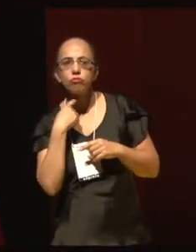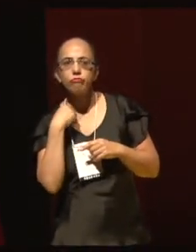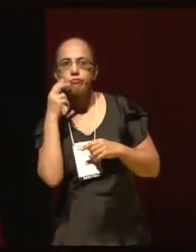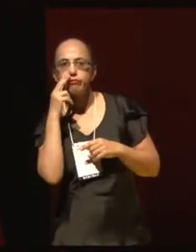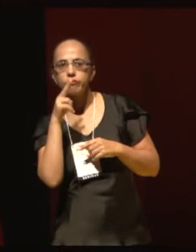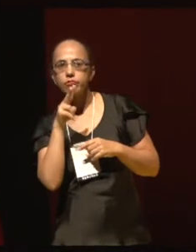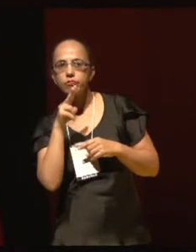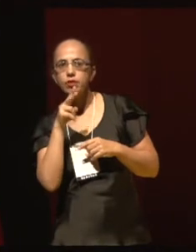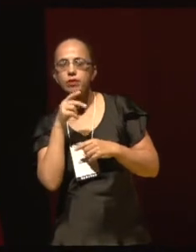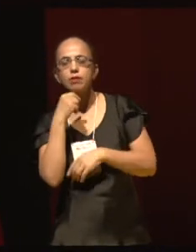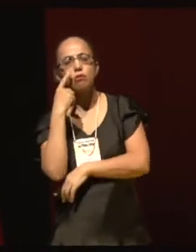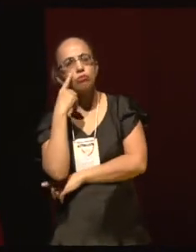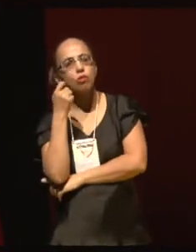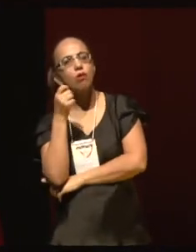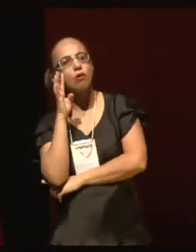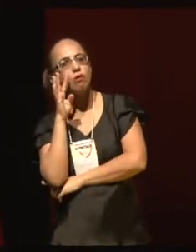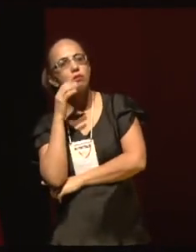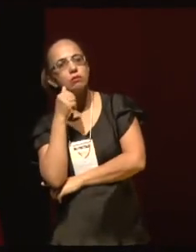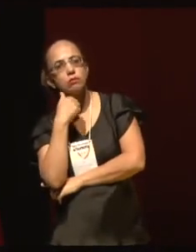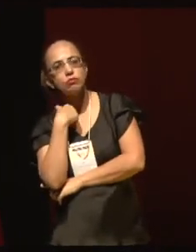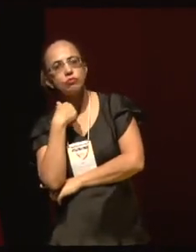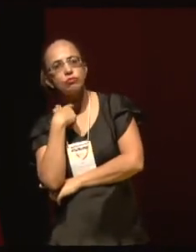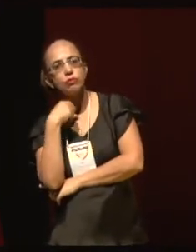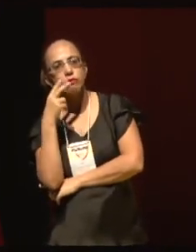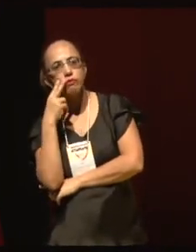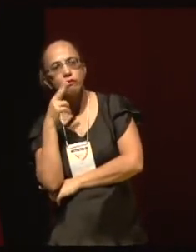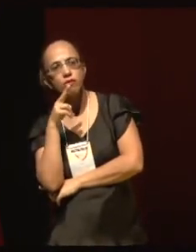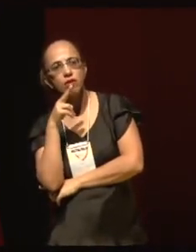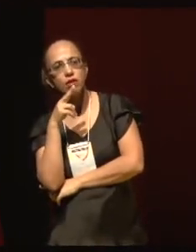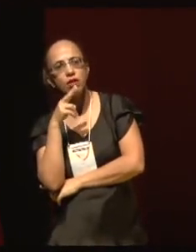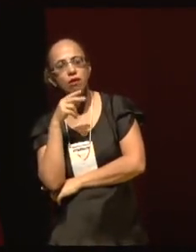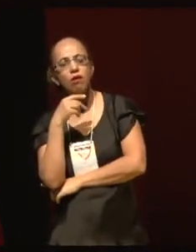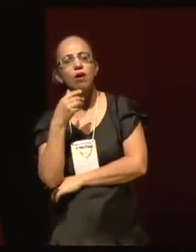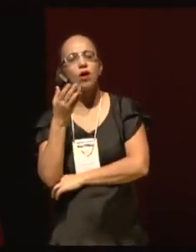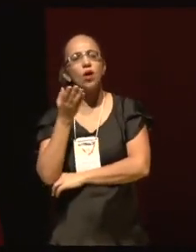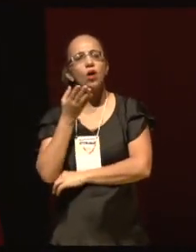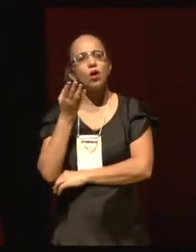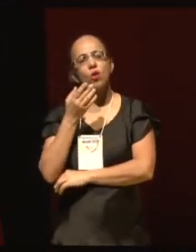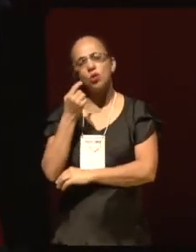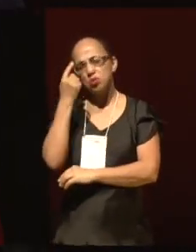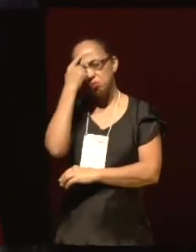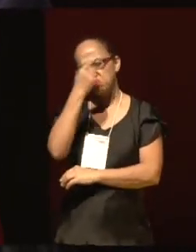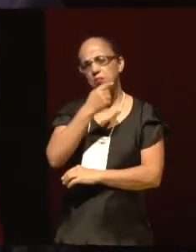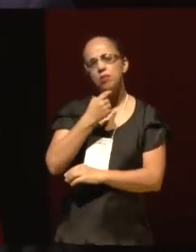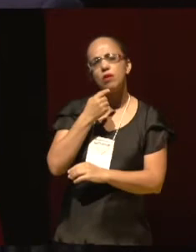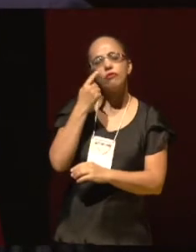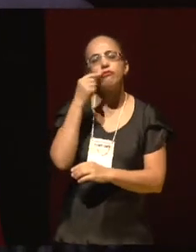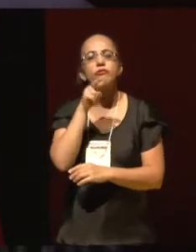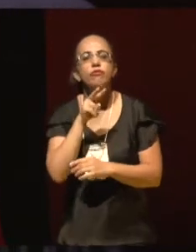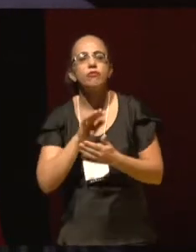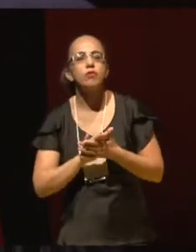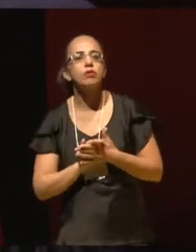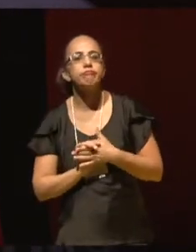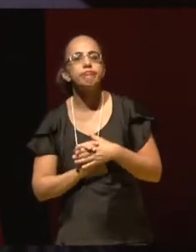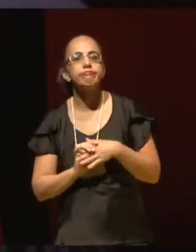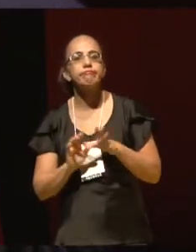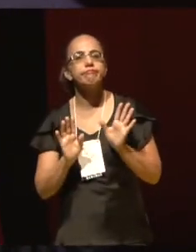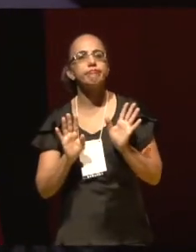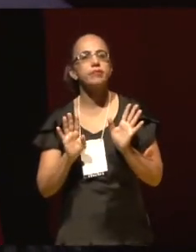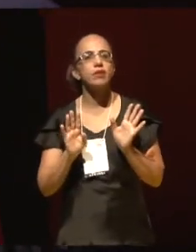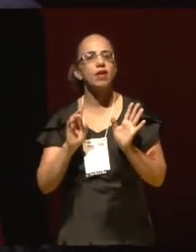Disse, ah, que interessante. Vou ficar assistindo uns 30 minutos esse programa de TV